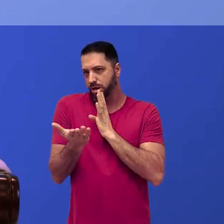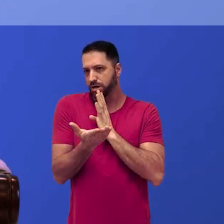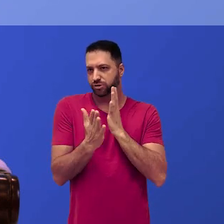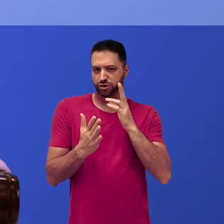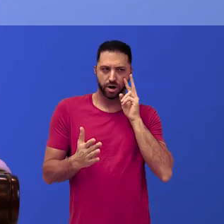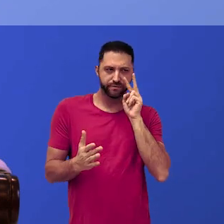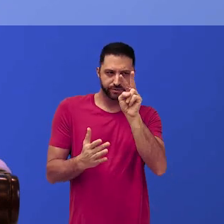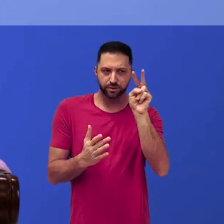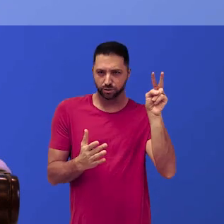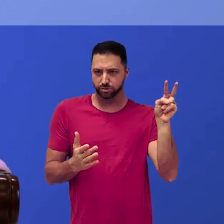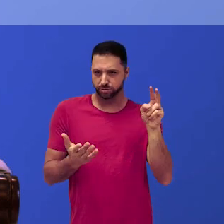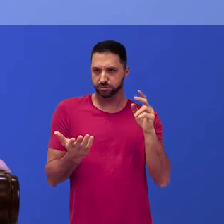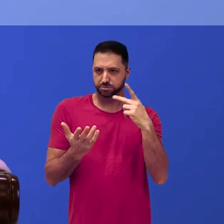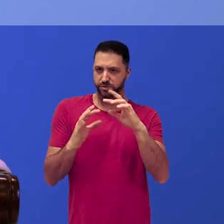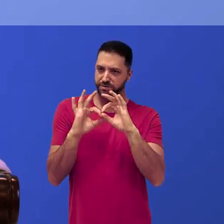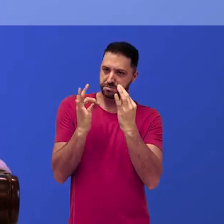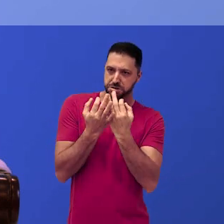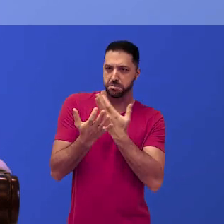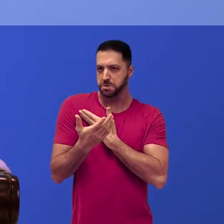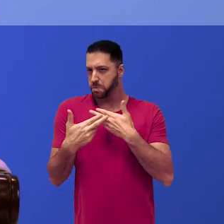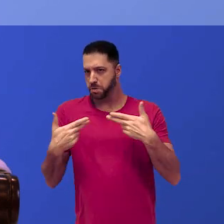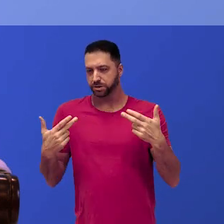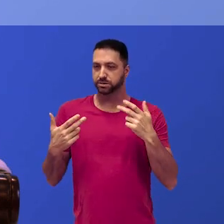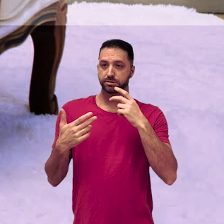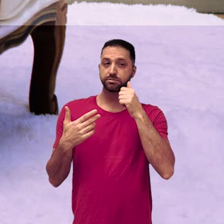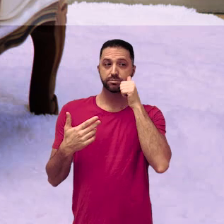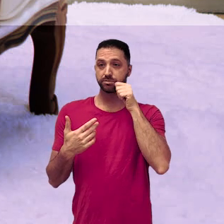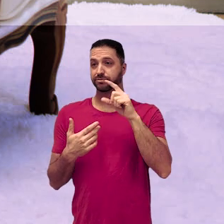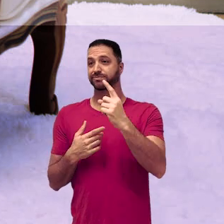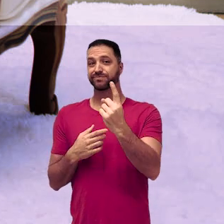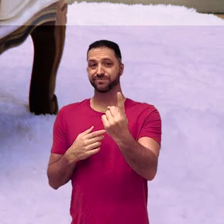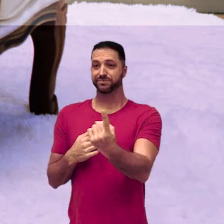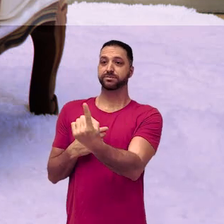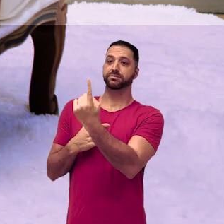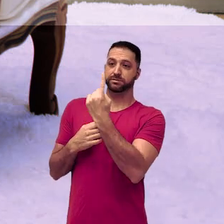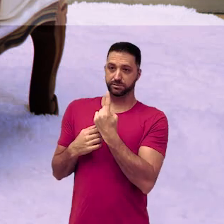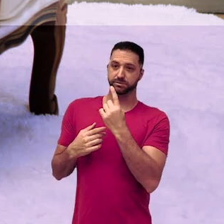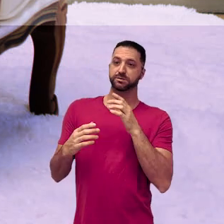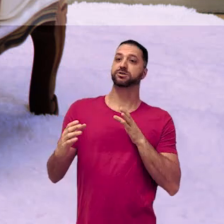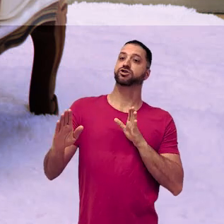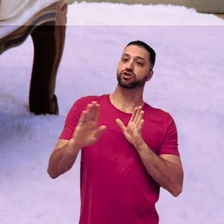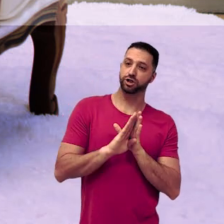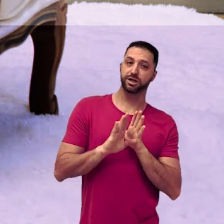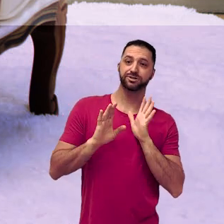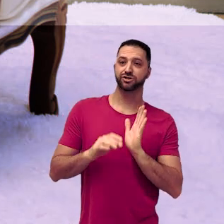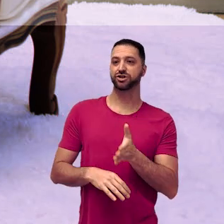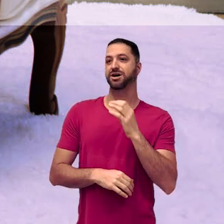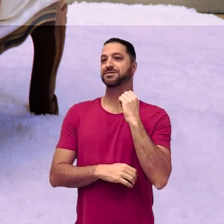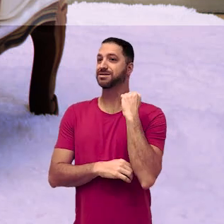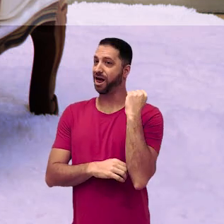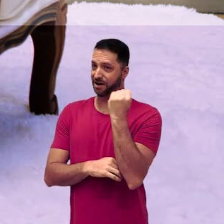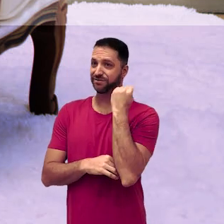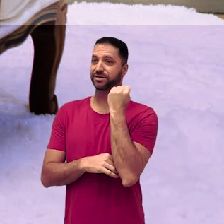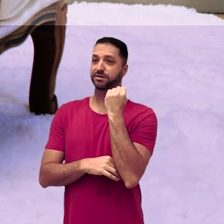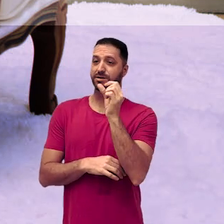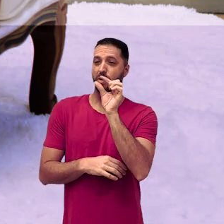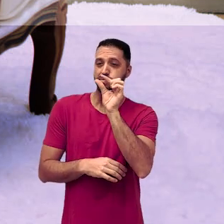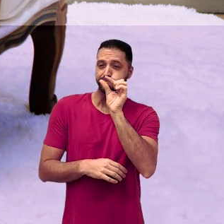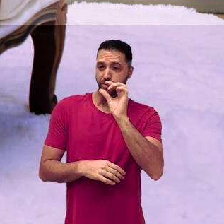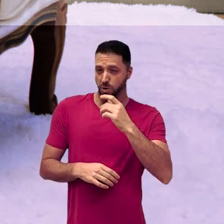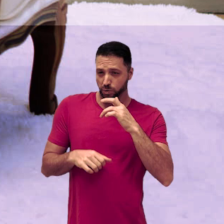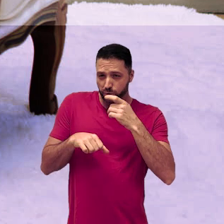como médica, com certeza já deve ter visto muitos casos da paciente já chegar num quadro